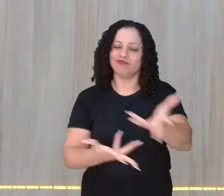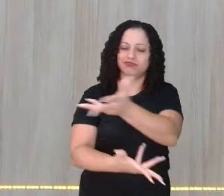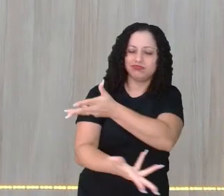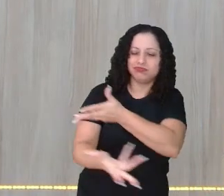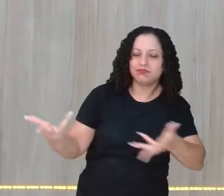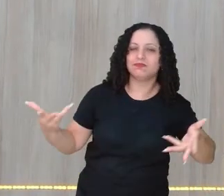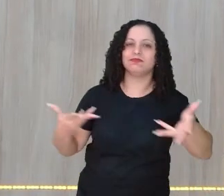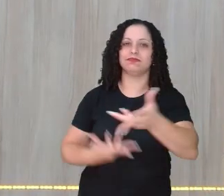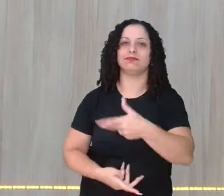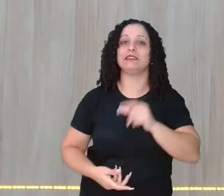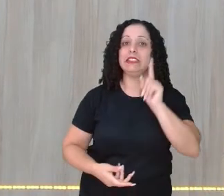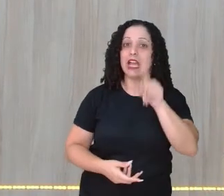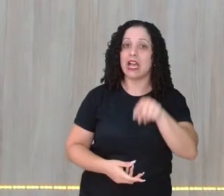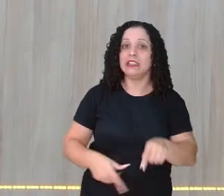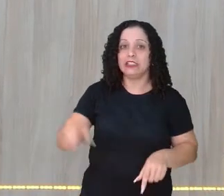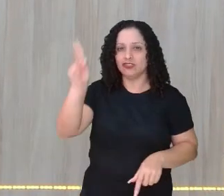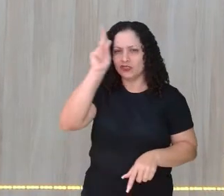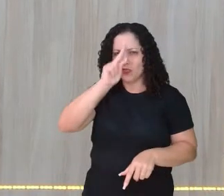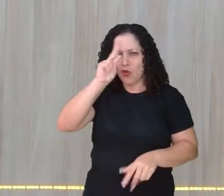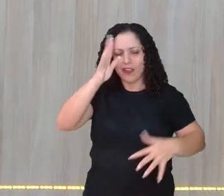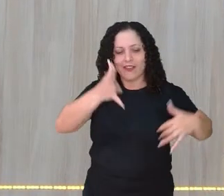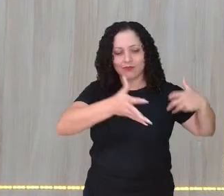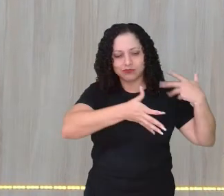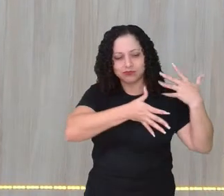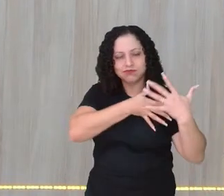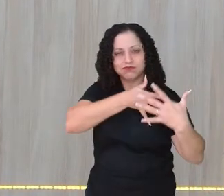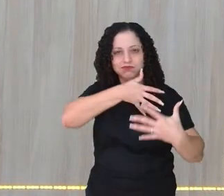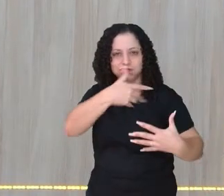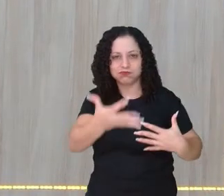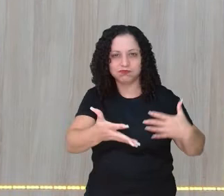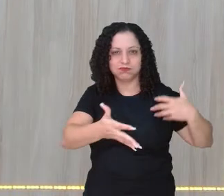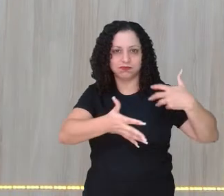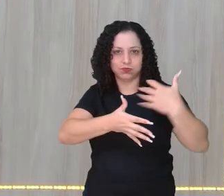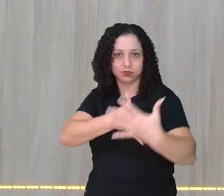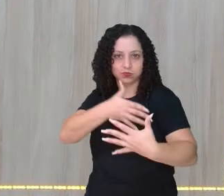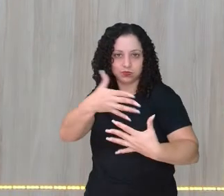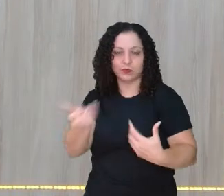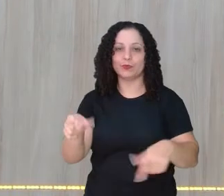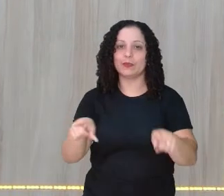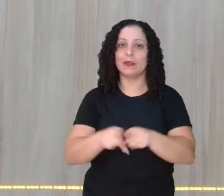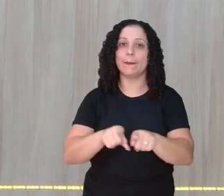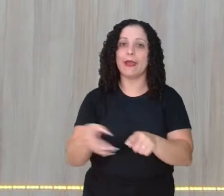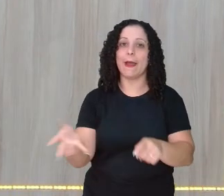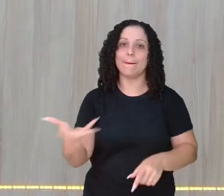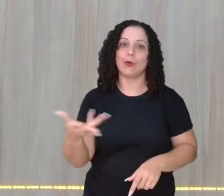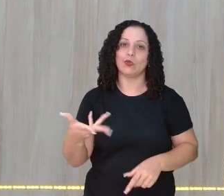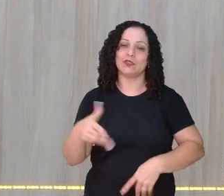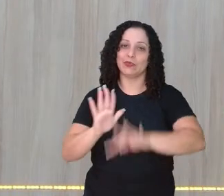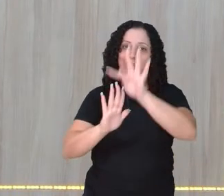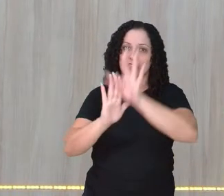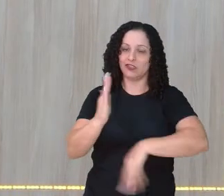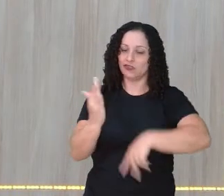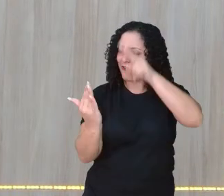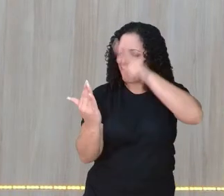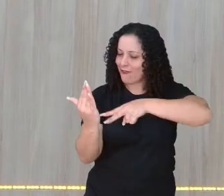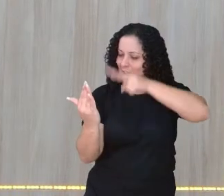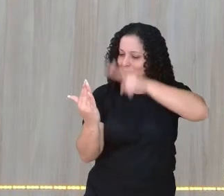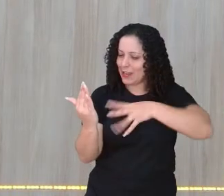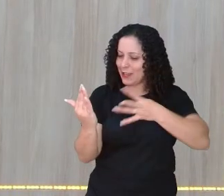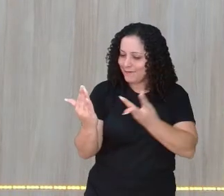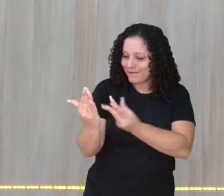vai enriquecendo e também na questão da produção textual, deixando a leitura mais fluida,